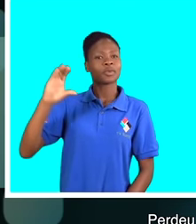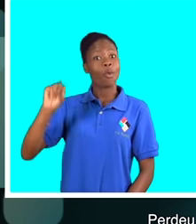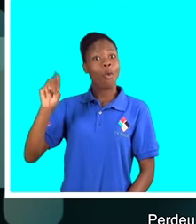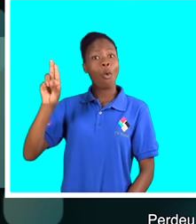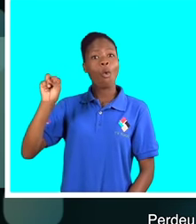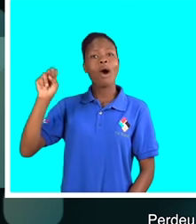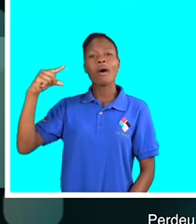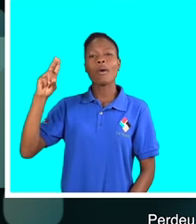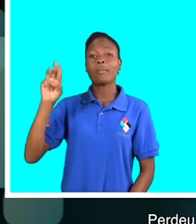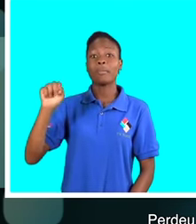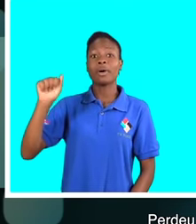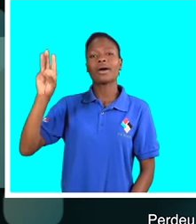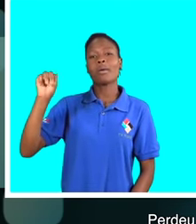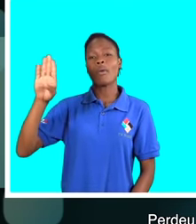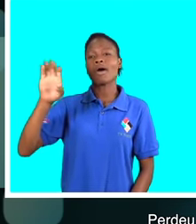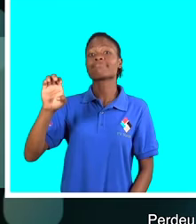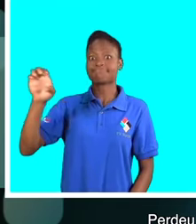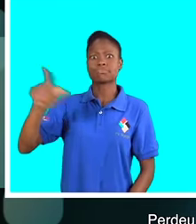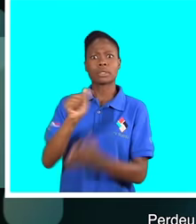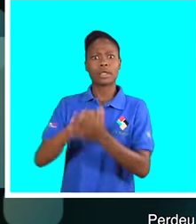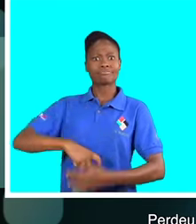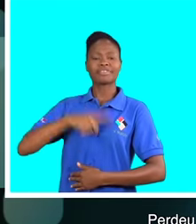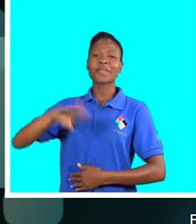devido à medicação contra meningite.